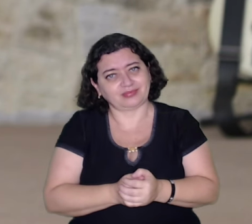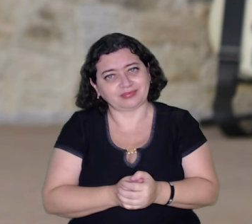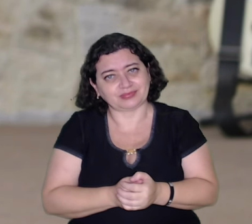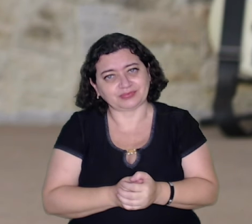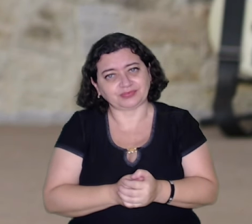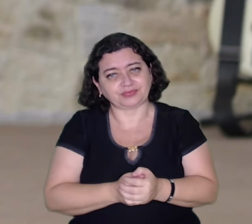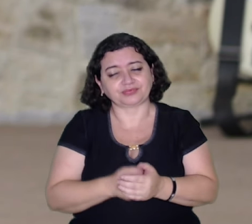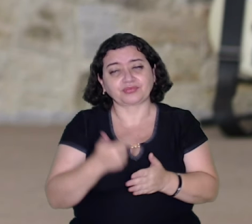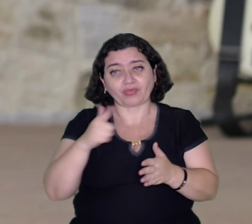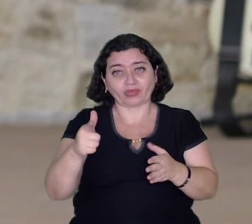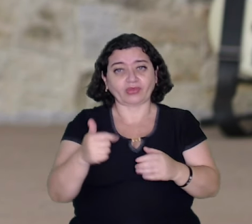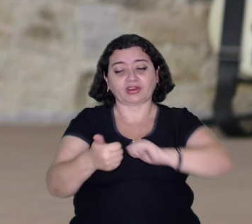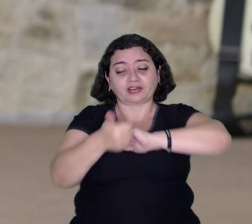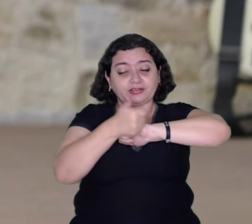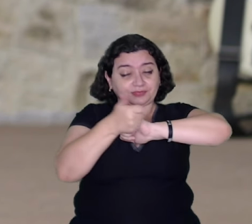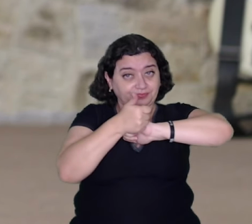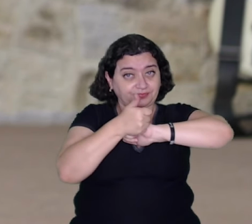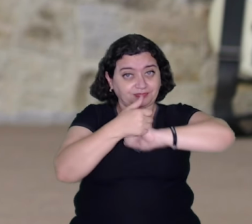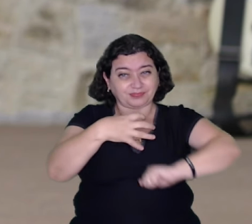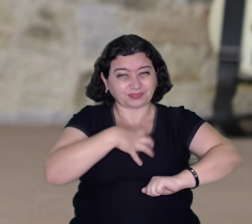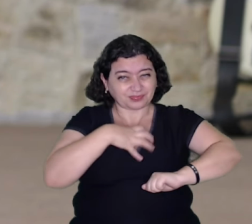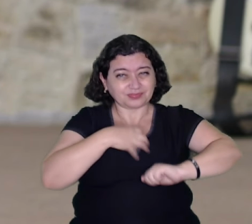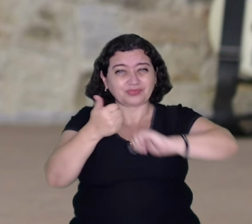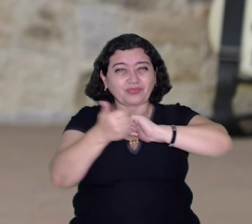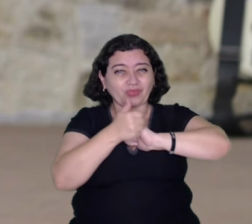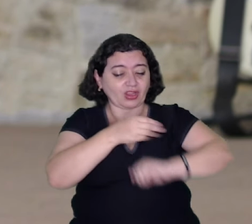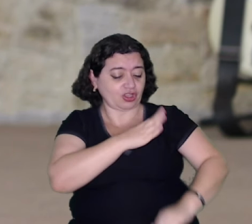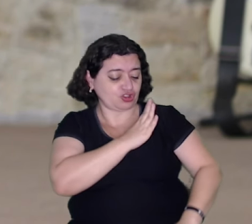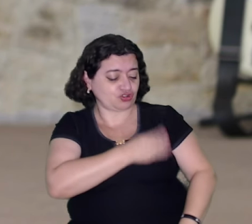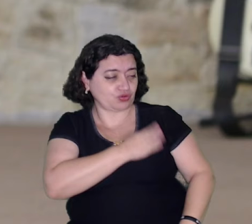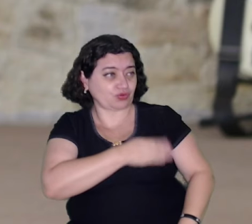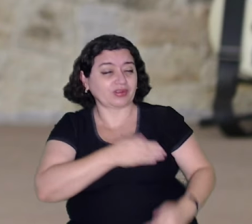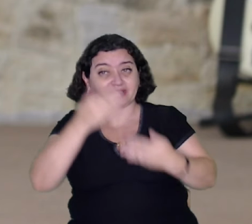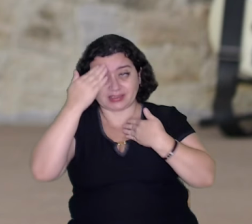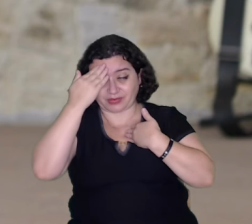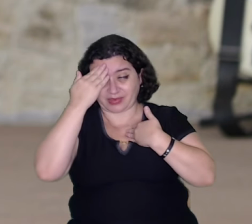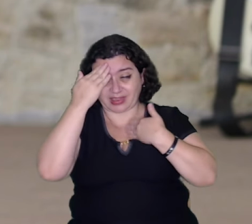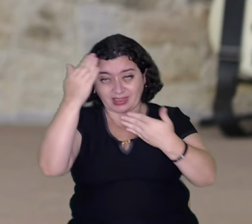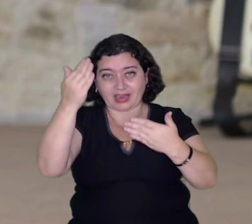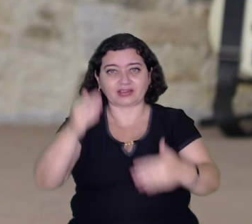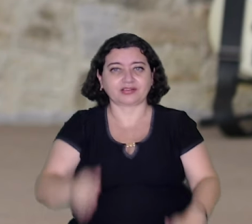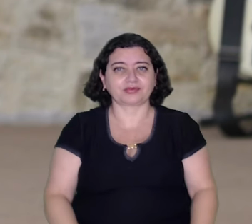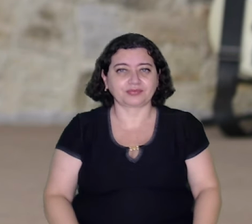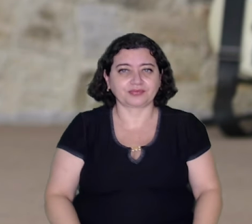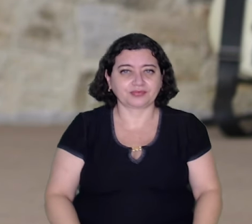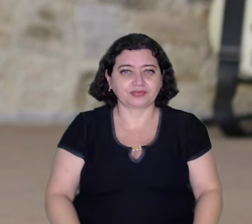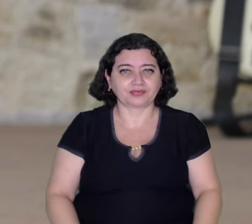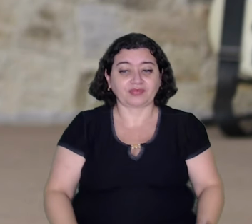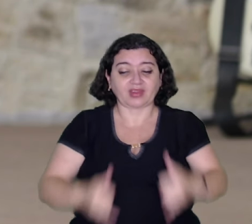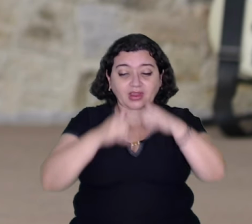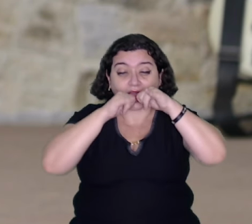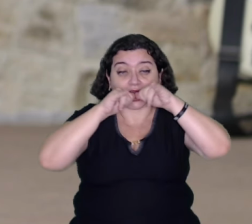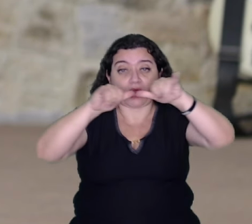Uma outra característica de quem tem um coração grato é a declaração.